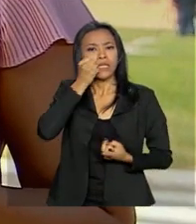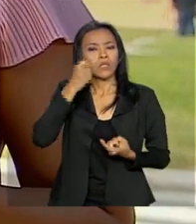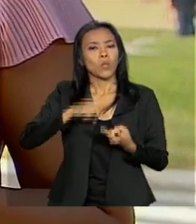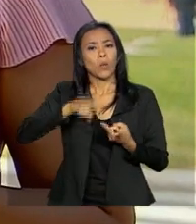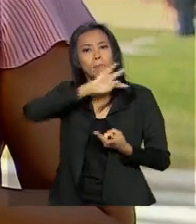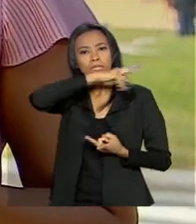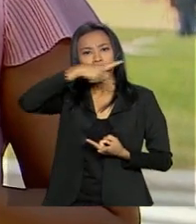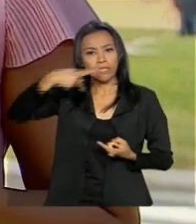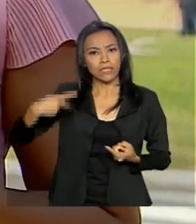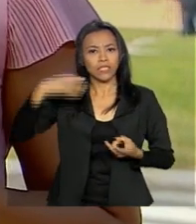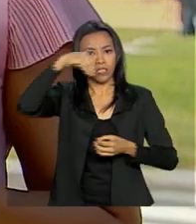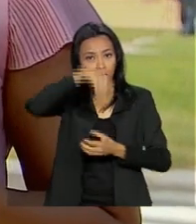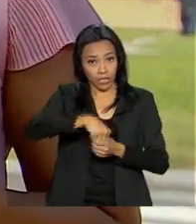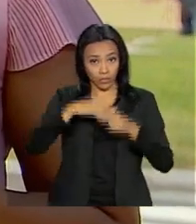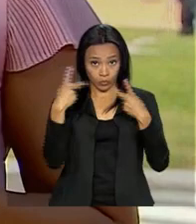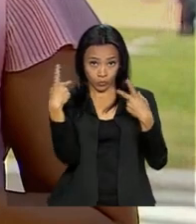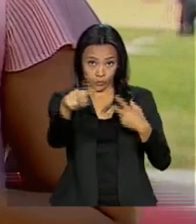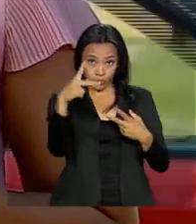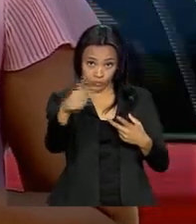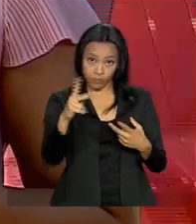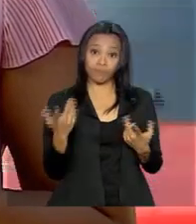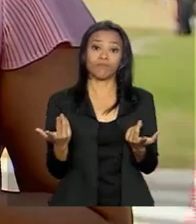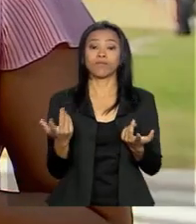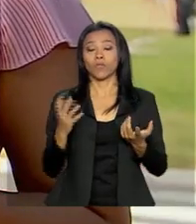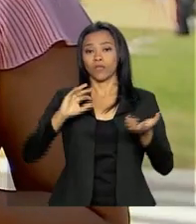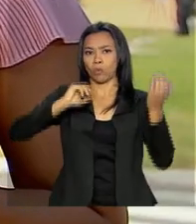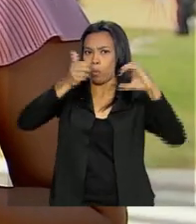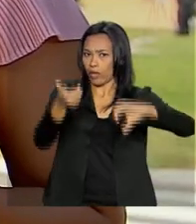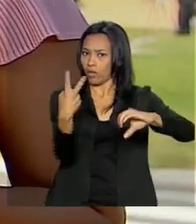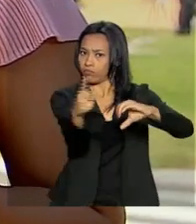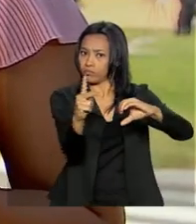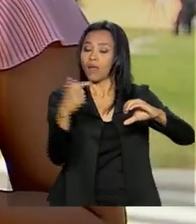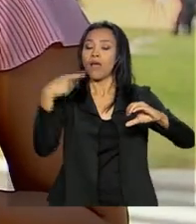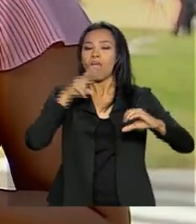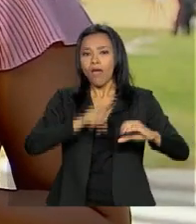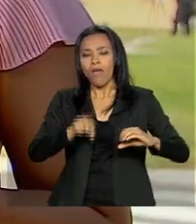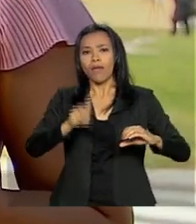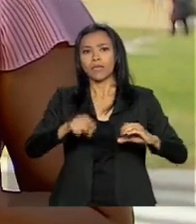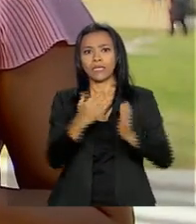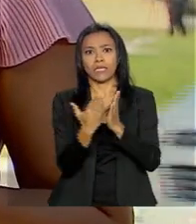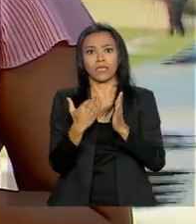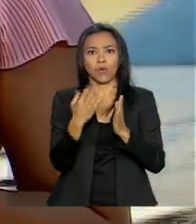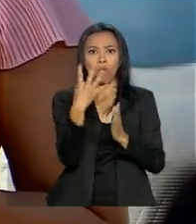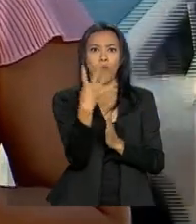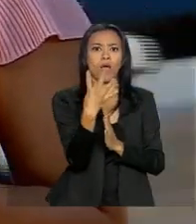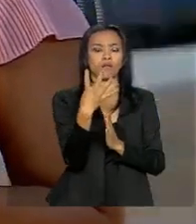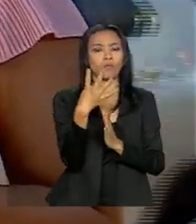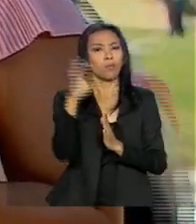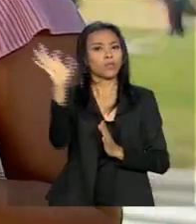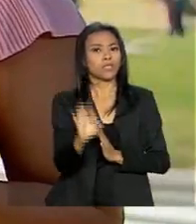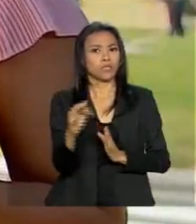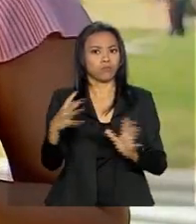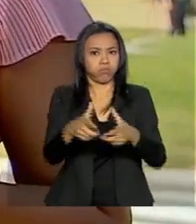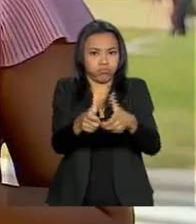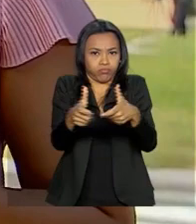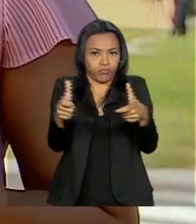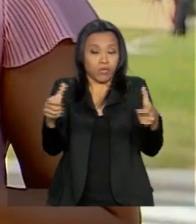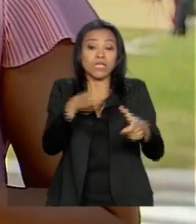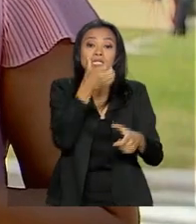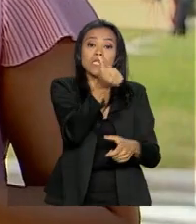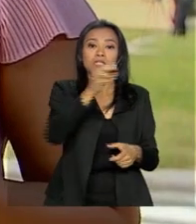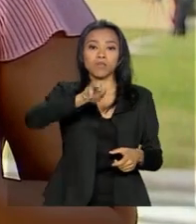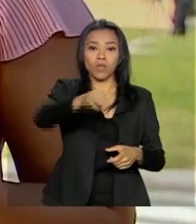do congresso ele vai ficar à frente de uma nação que cresce em média 4% ao ano e tem 6 bilhões e